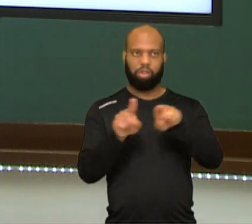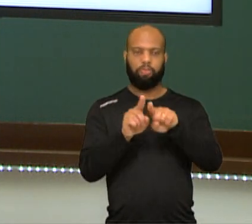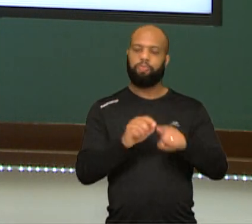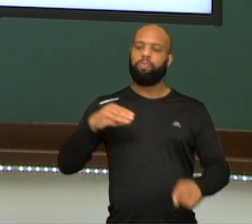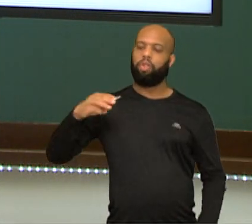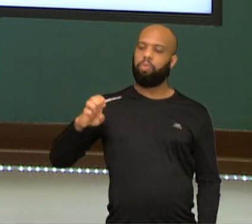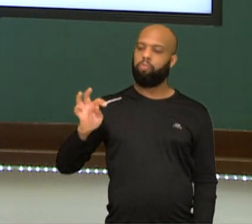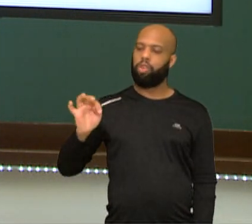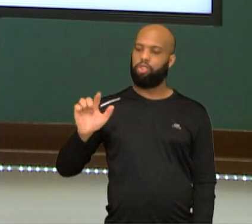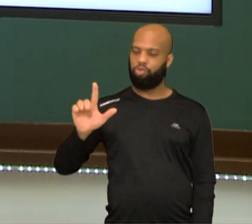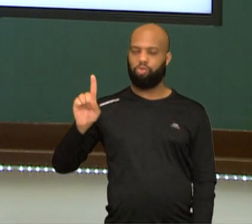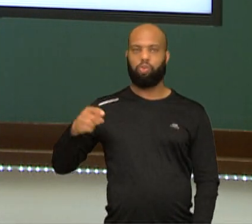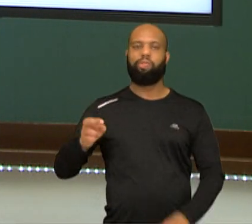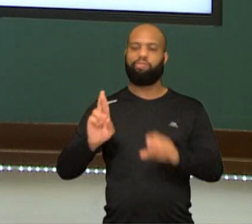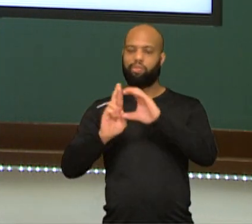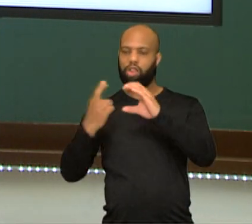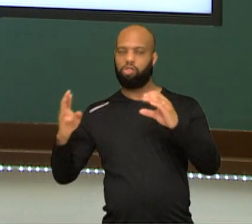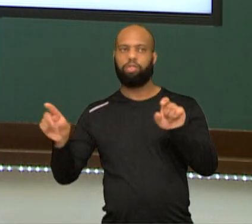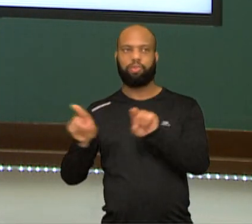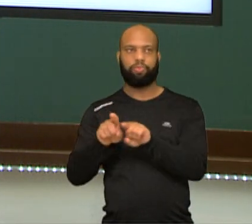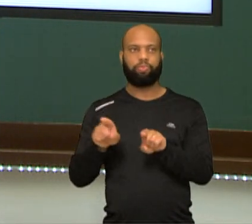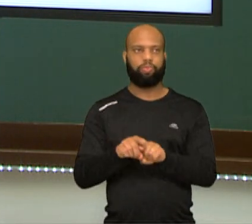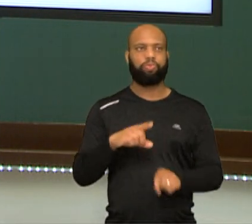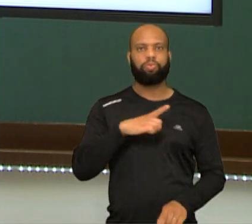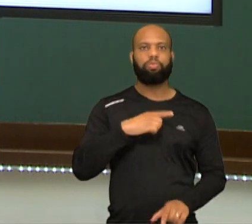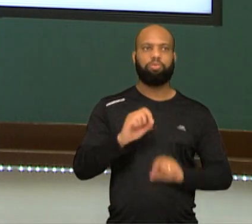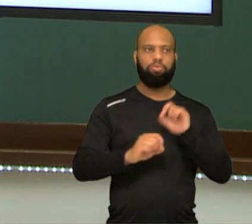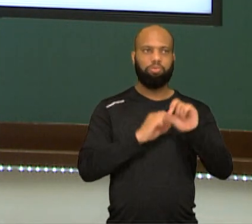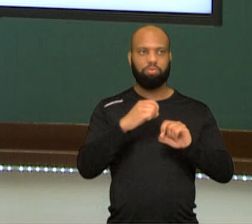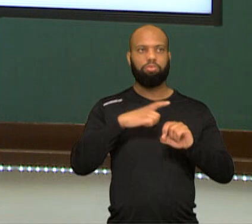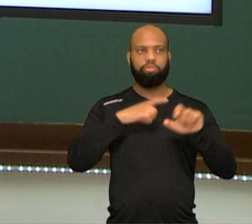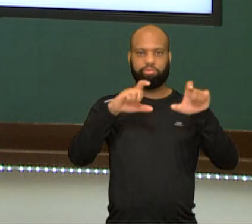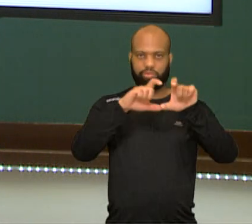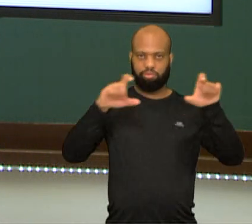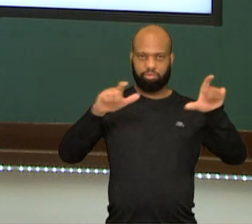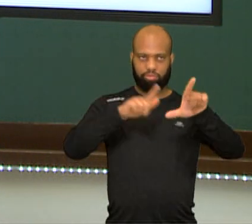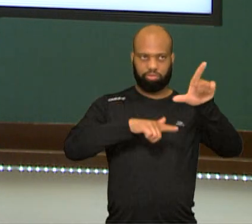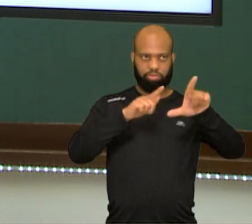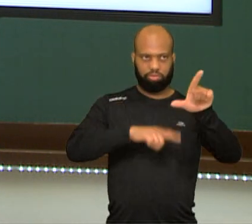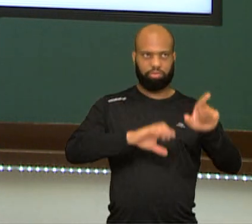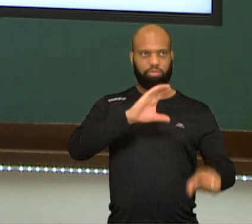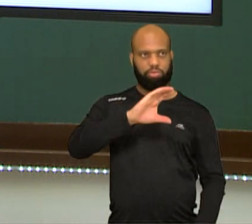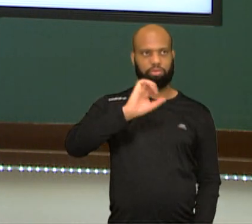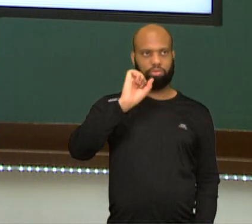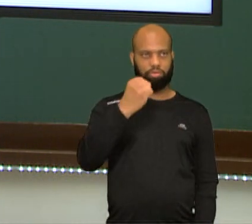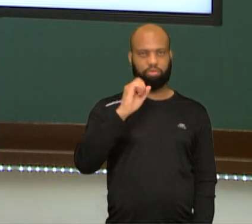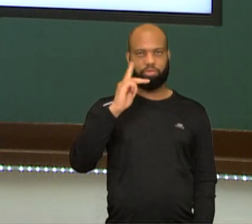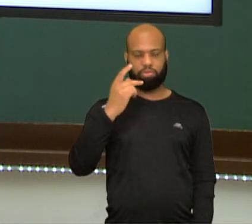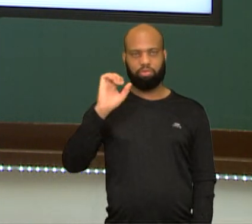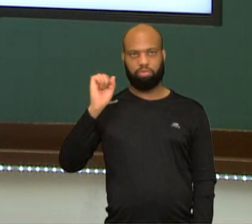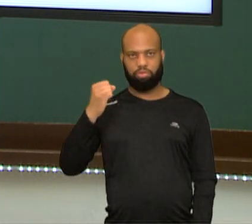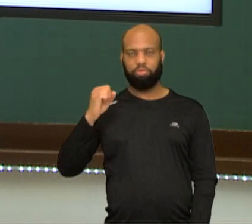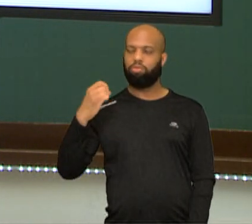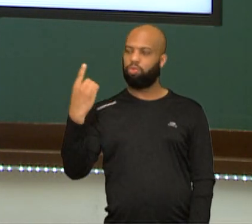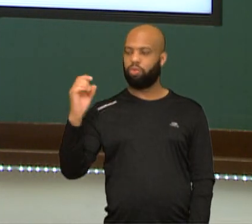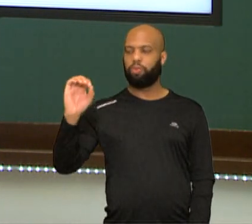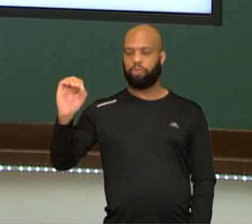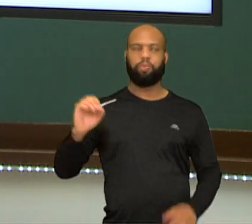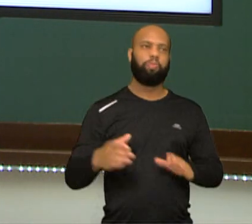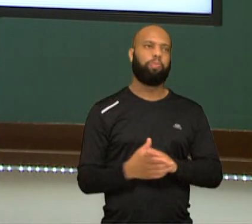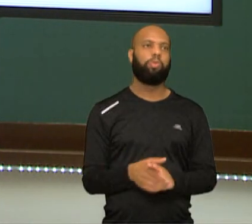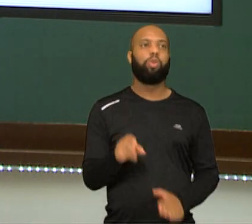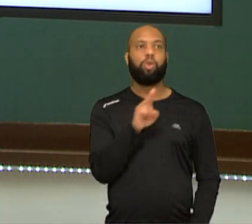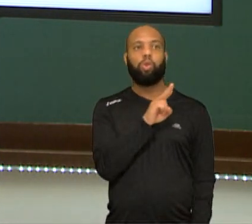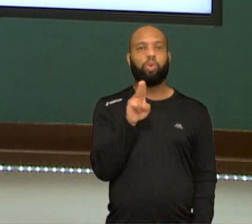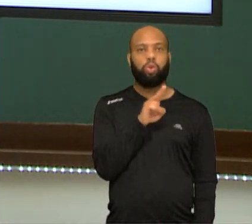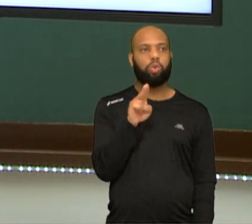fórmula molecular, somando os carbonos, 8, somando os hidrogênios, 8 e um oxigênio. O nome